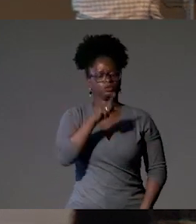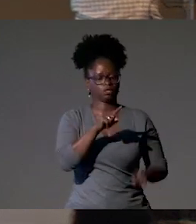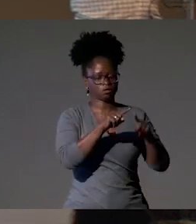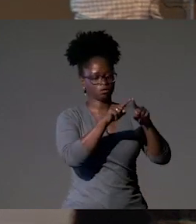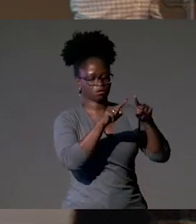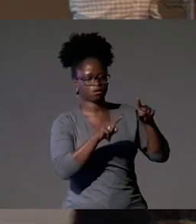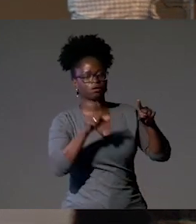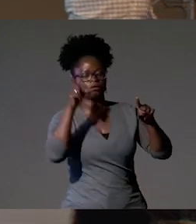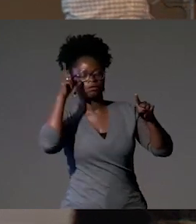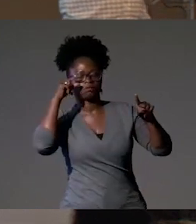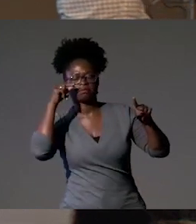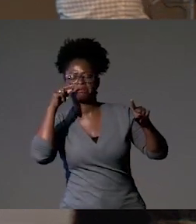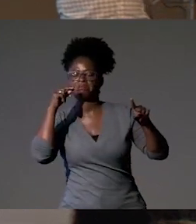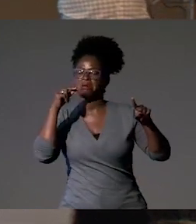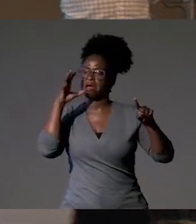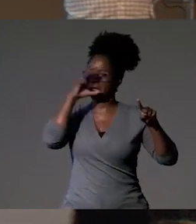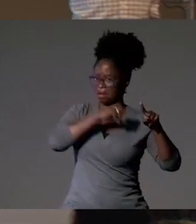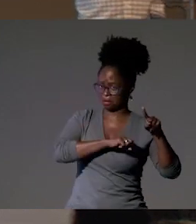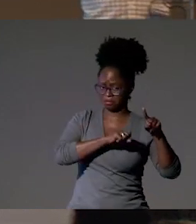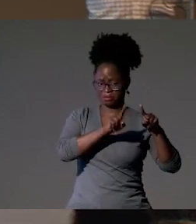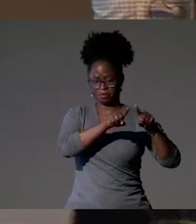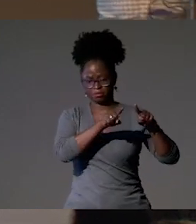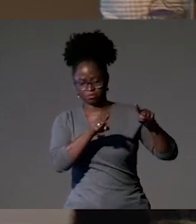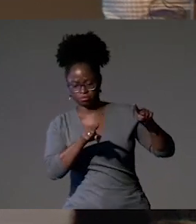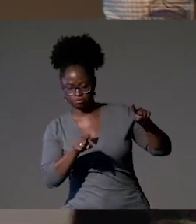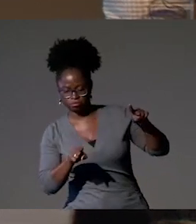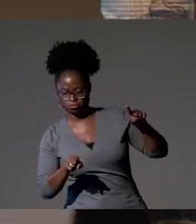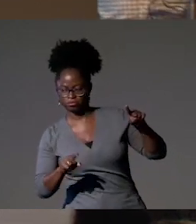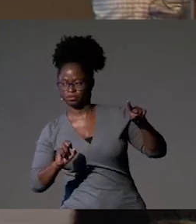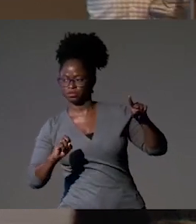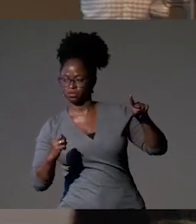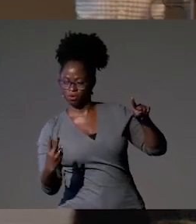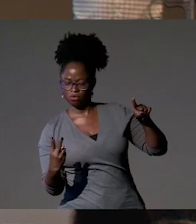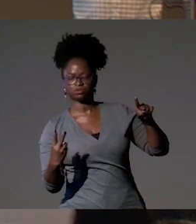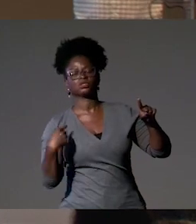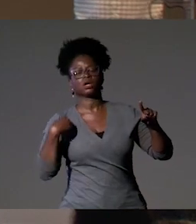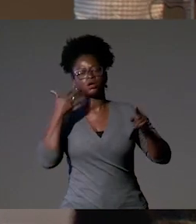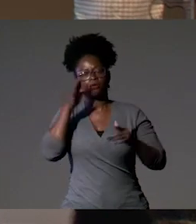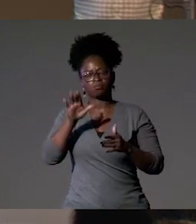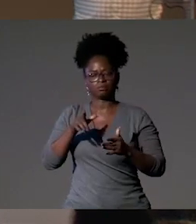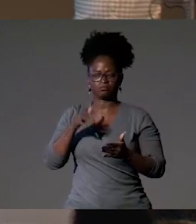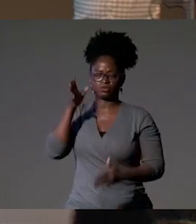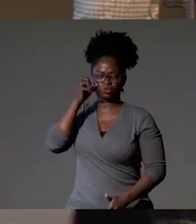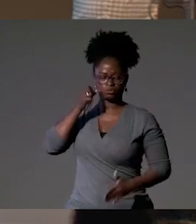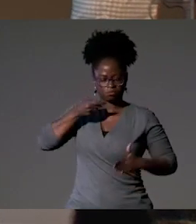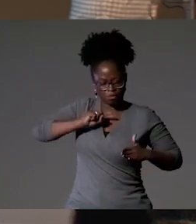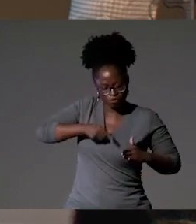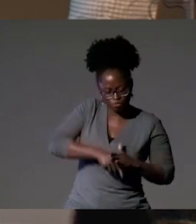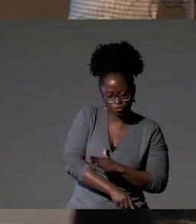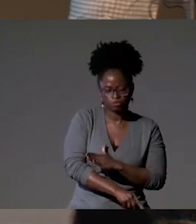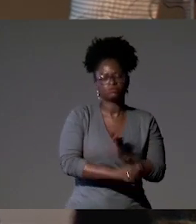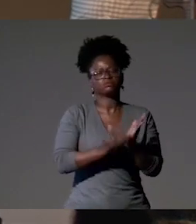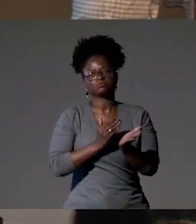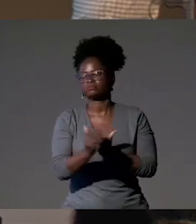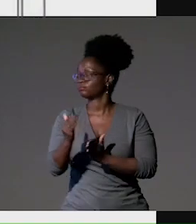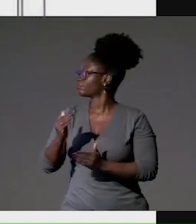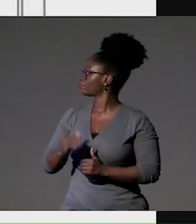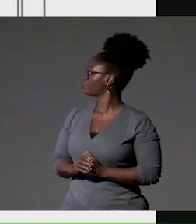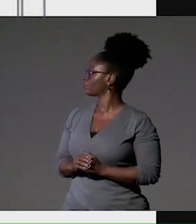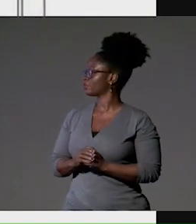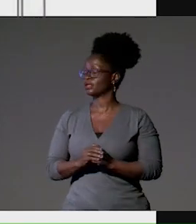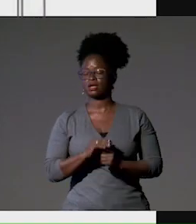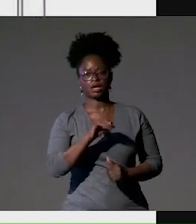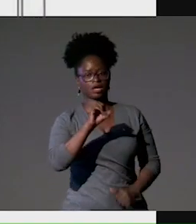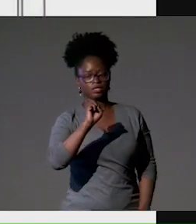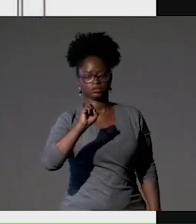a adormecer, normalmente dura pouco tempo. Passa para uma fase 2, que é um sono um pouco mais profundo. E aí ela entra ali onde tem